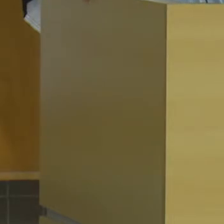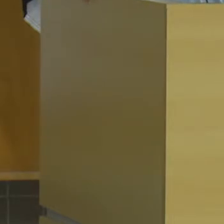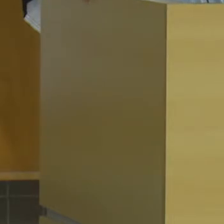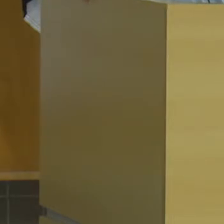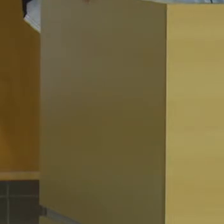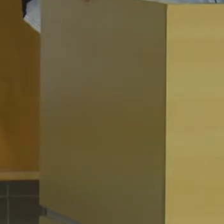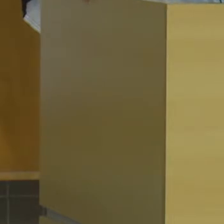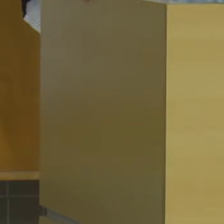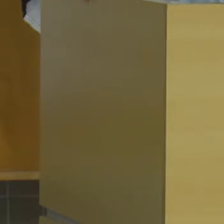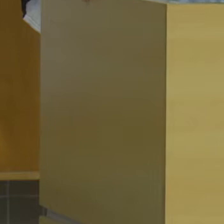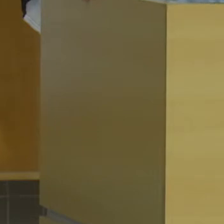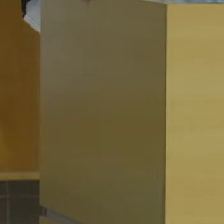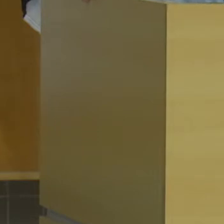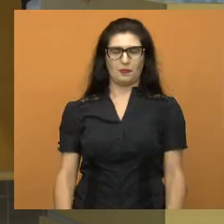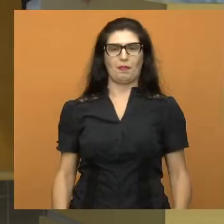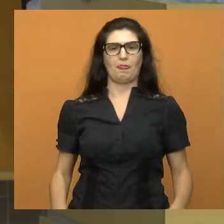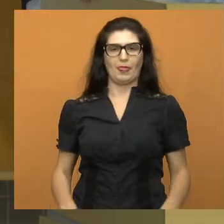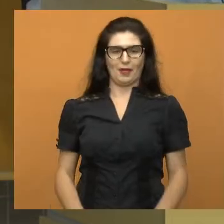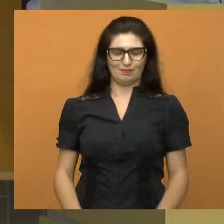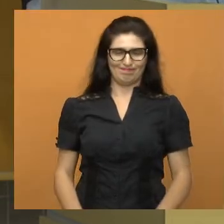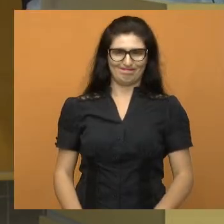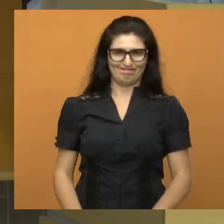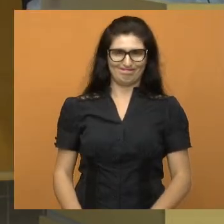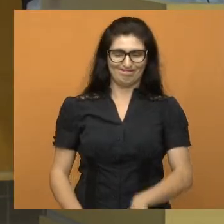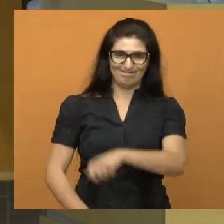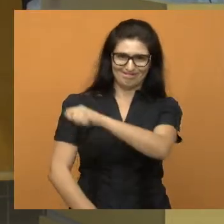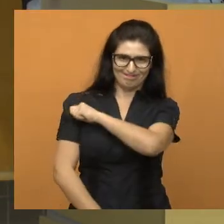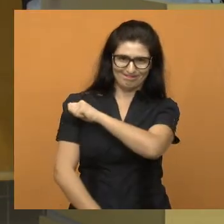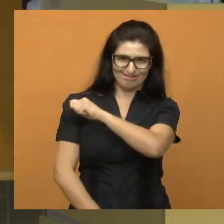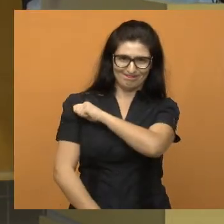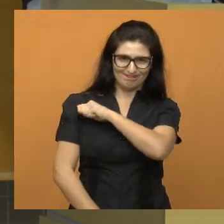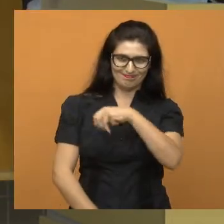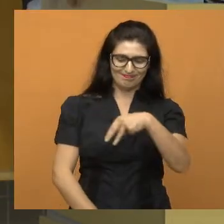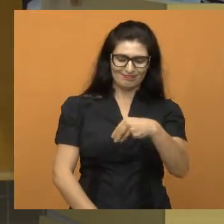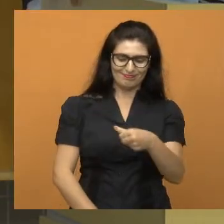Então, o nosso aluno, Marcelo.